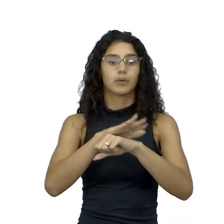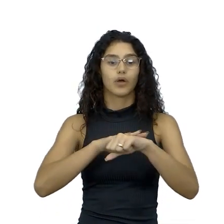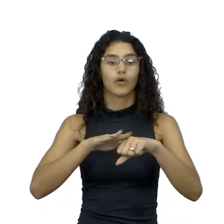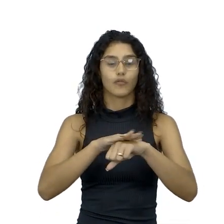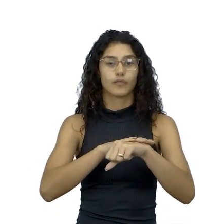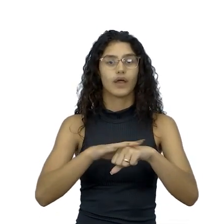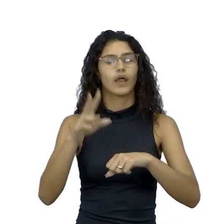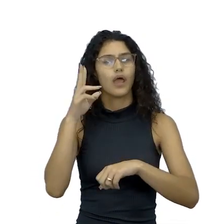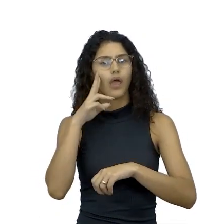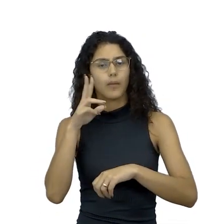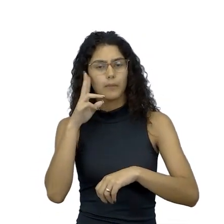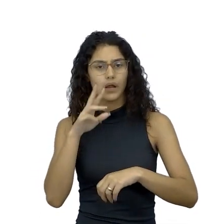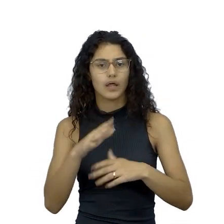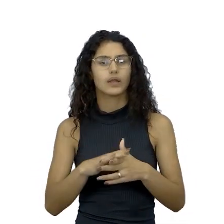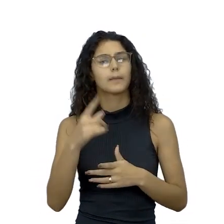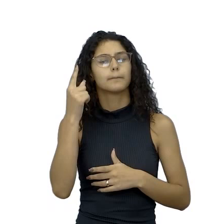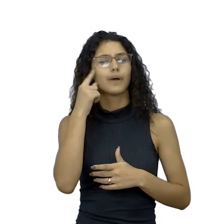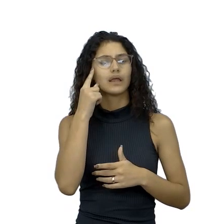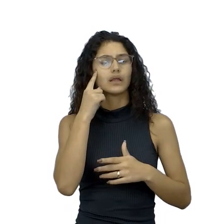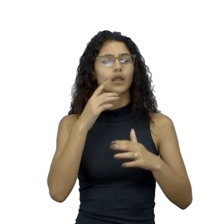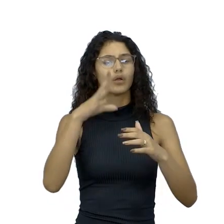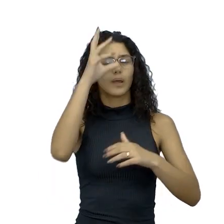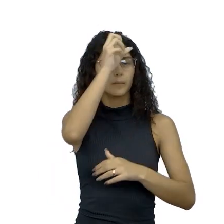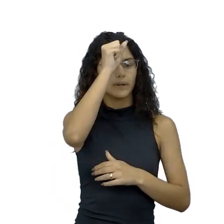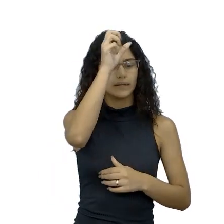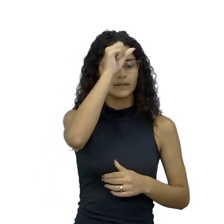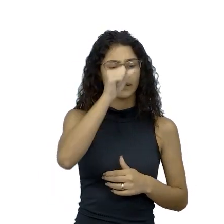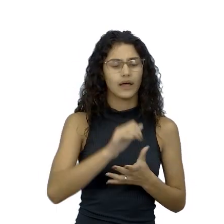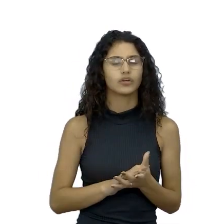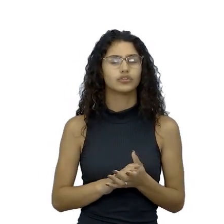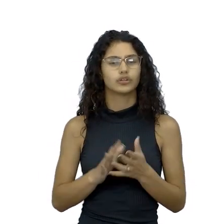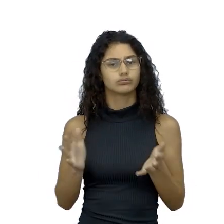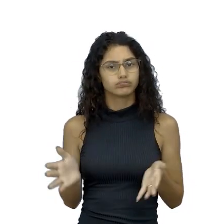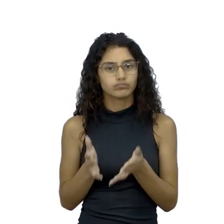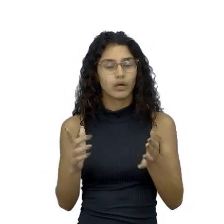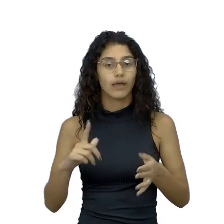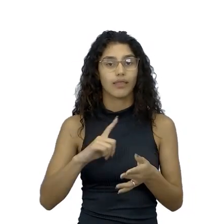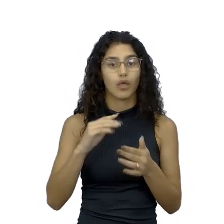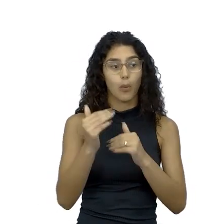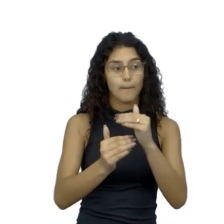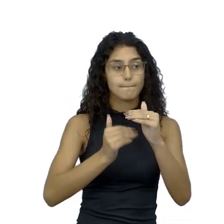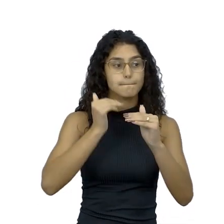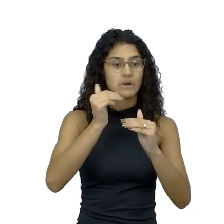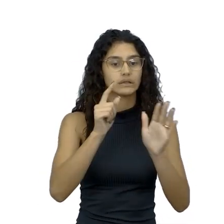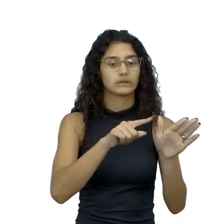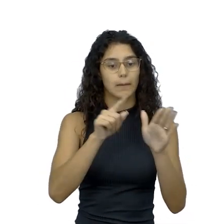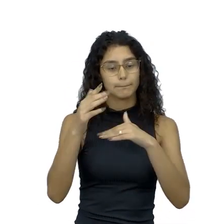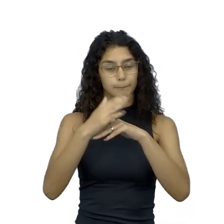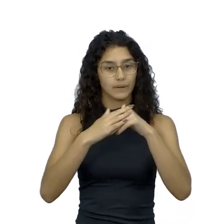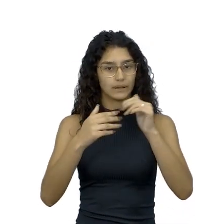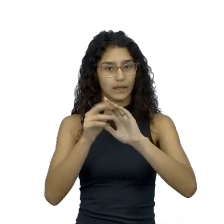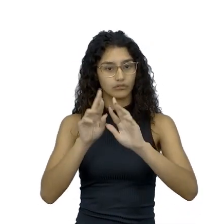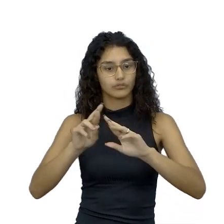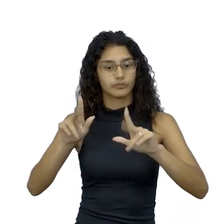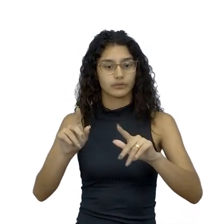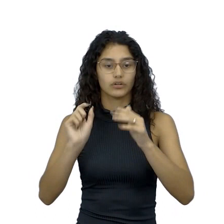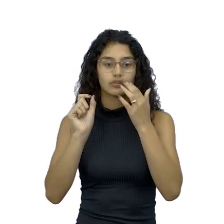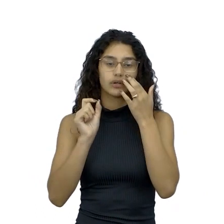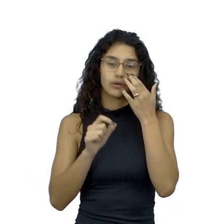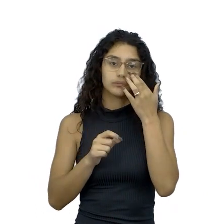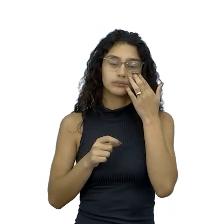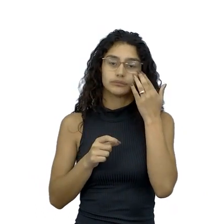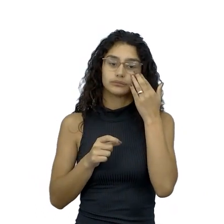uma retomada, pensando em aprendizagens em espiral, a partir desta outra habilidade, que diz,